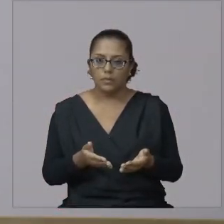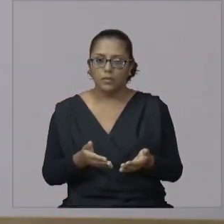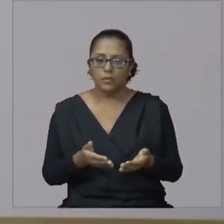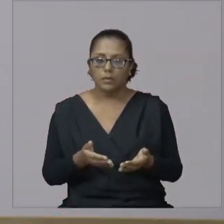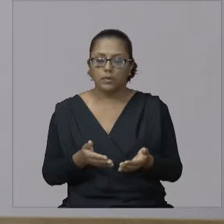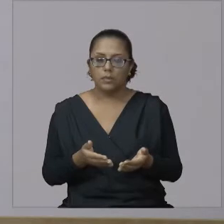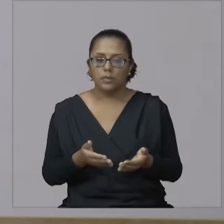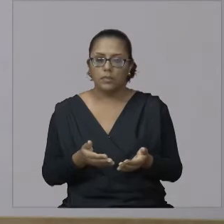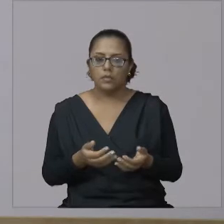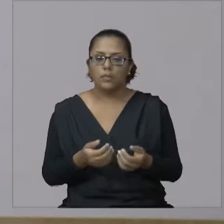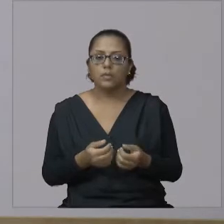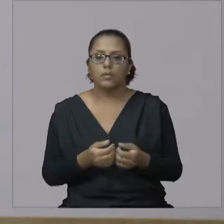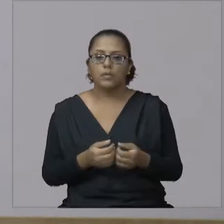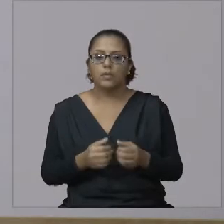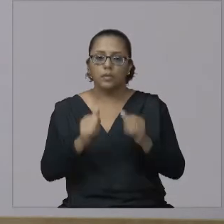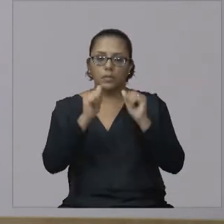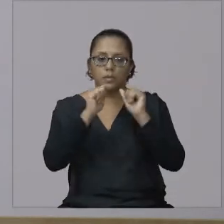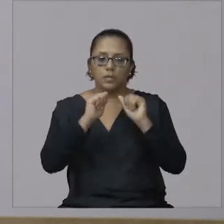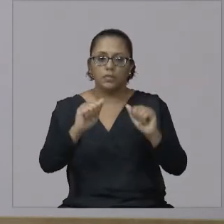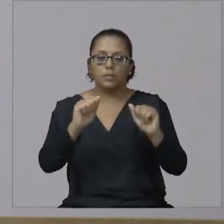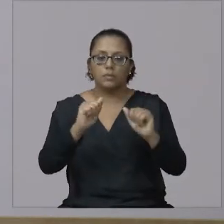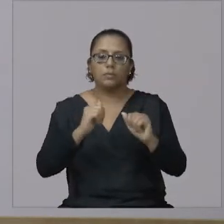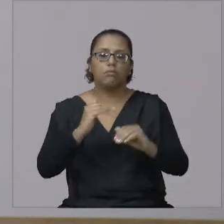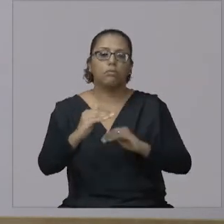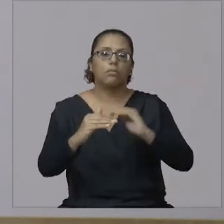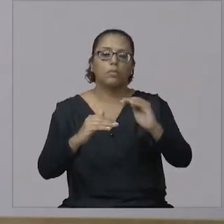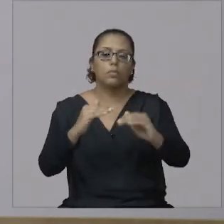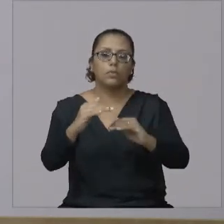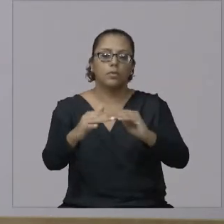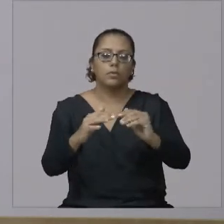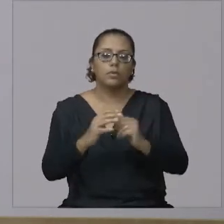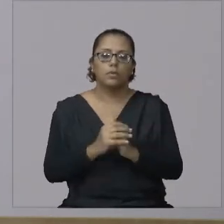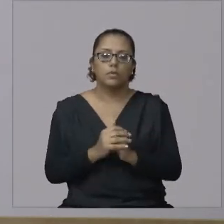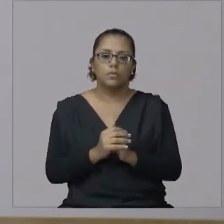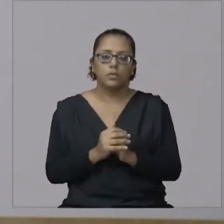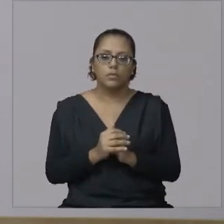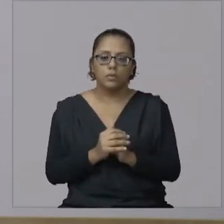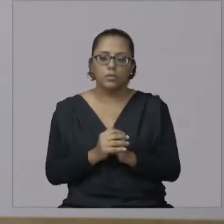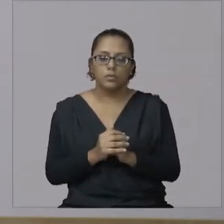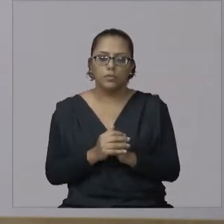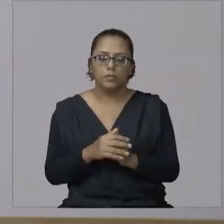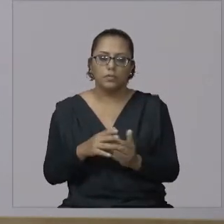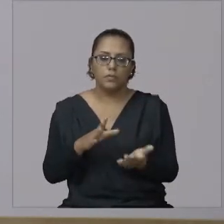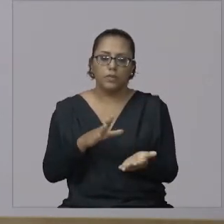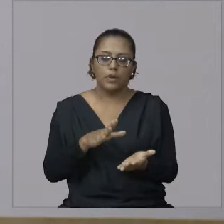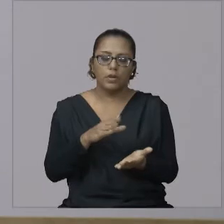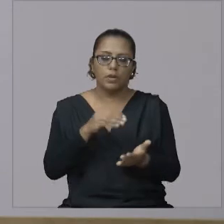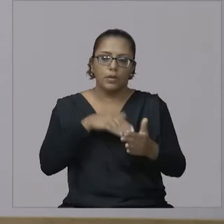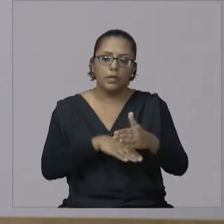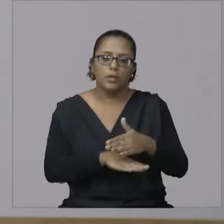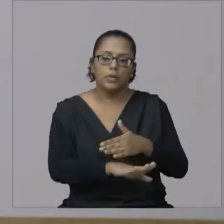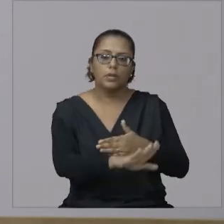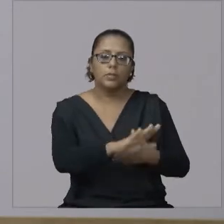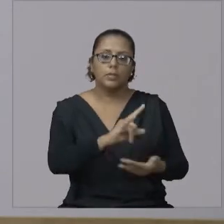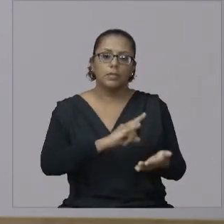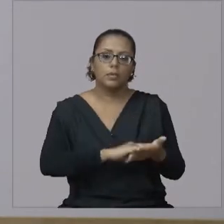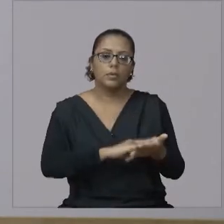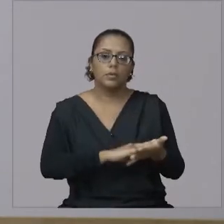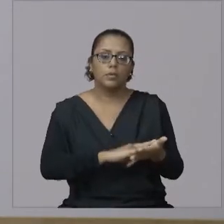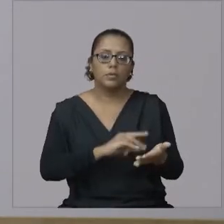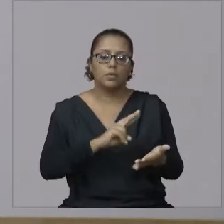solicitamos então à nossa assessoria que proceda à impressão das cédulas com os nomes do candidato.